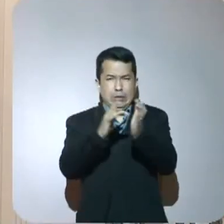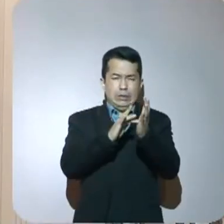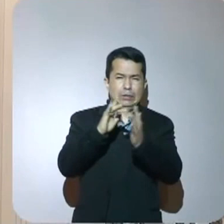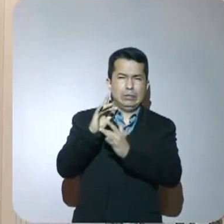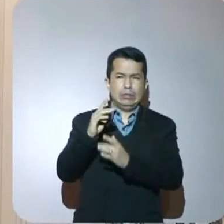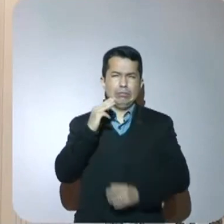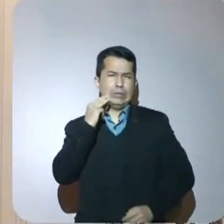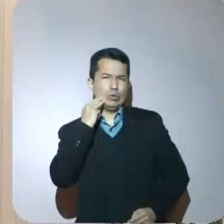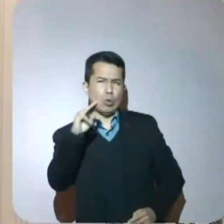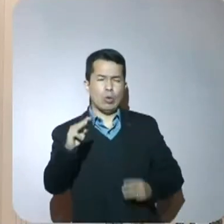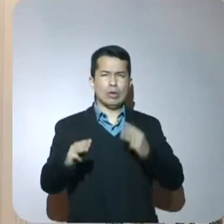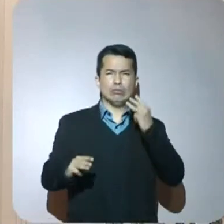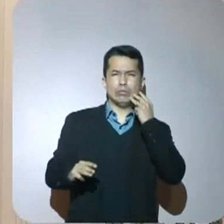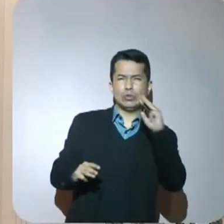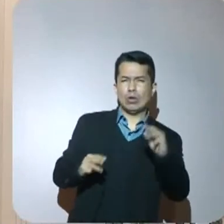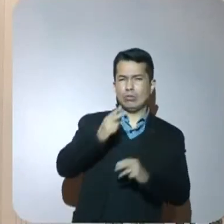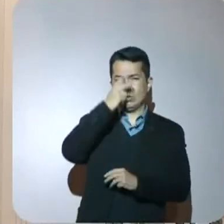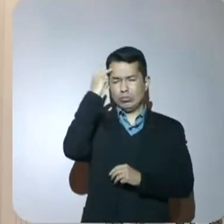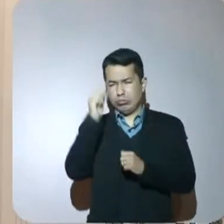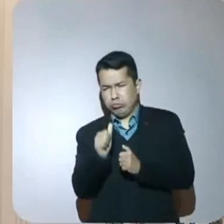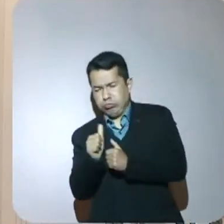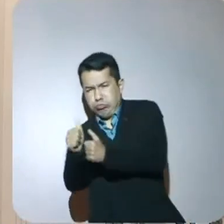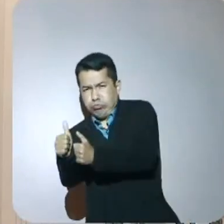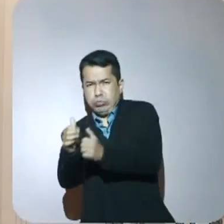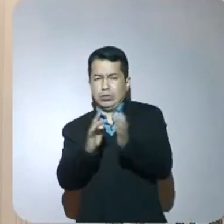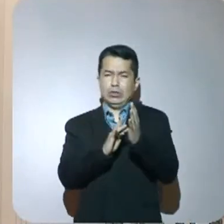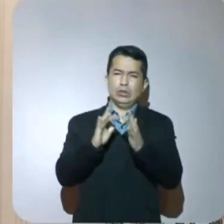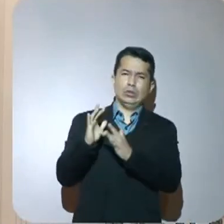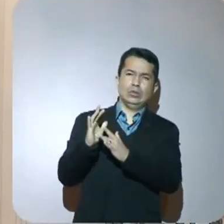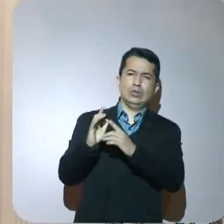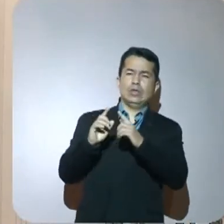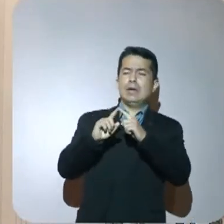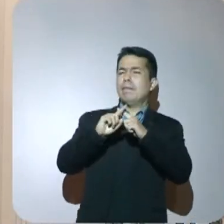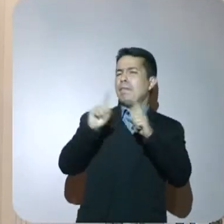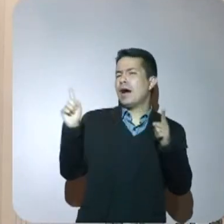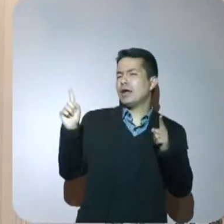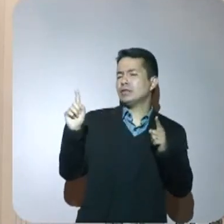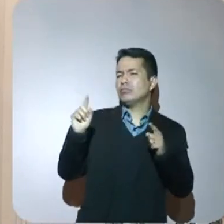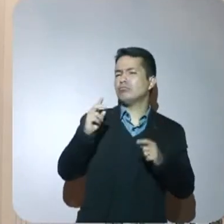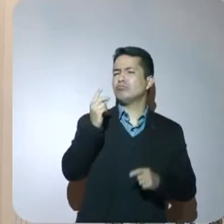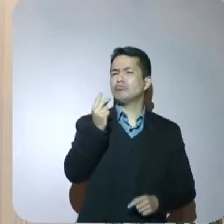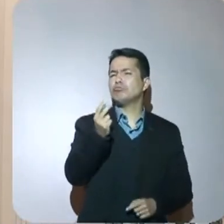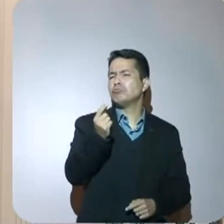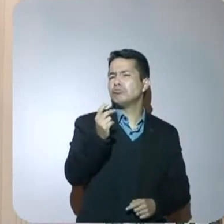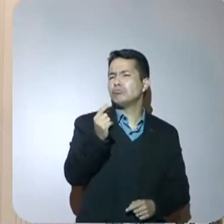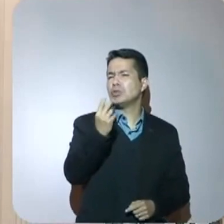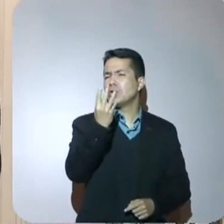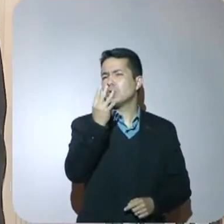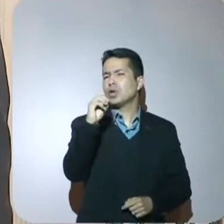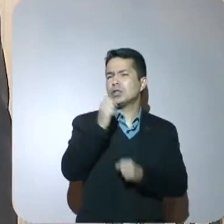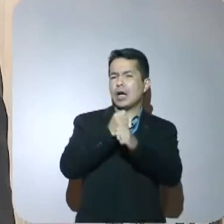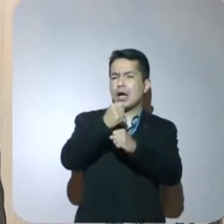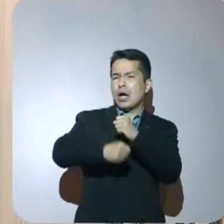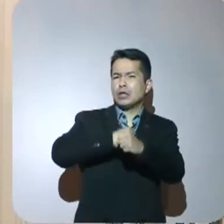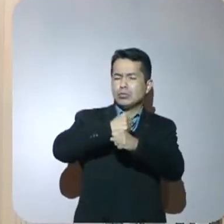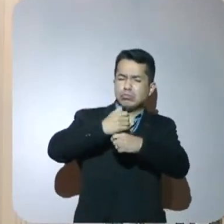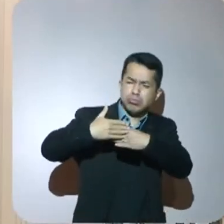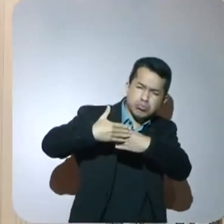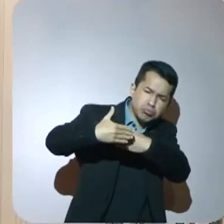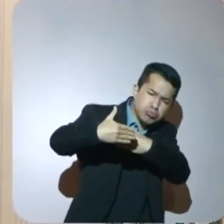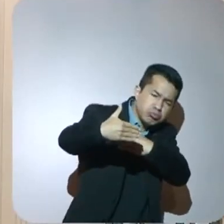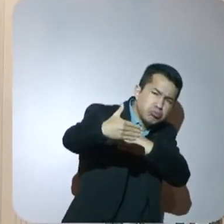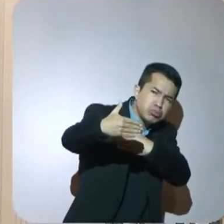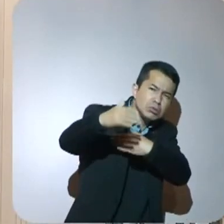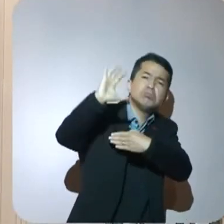que vai acontecer com a próxima geração? Essa é a preocupação. E sabe por quê? Porque às vezes no meio dos movimentos do